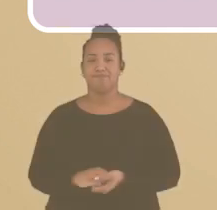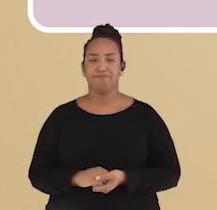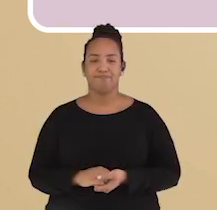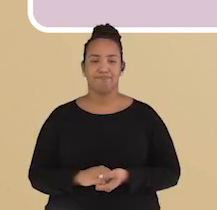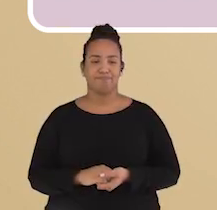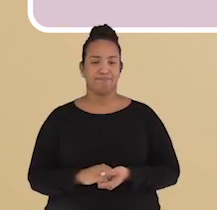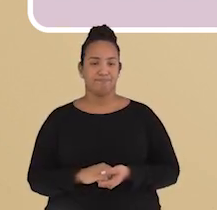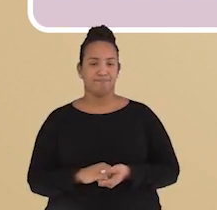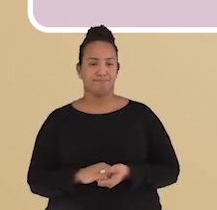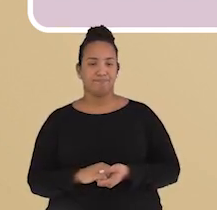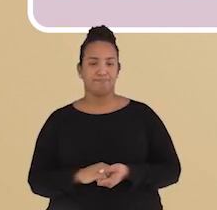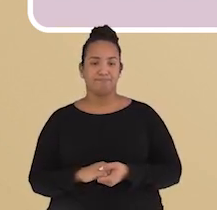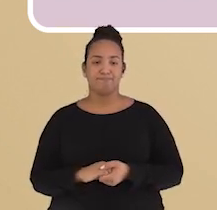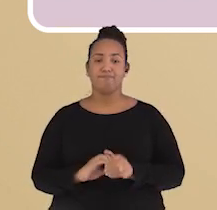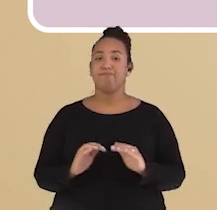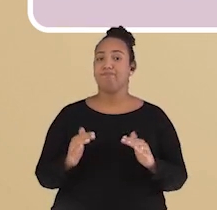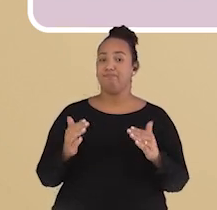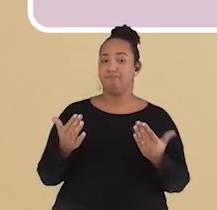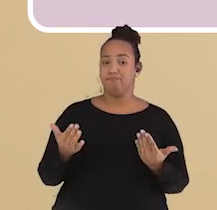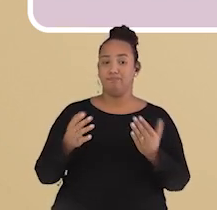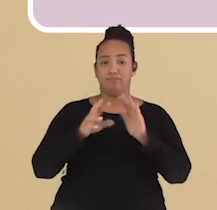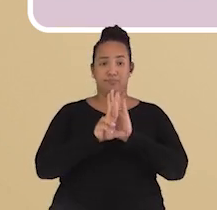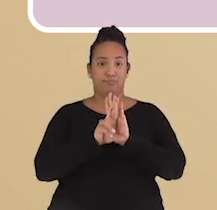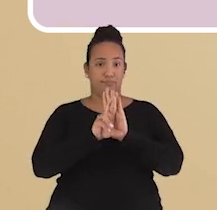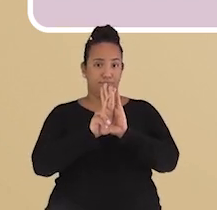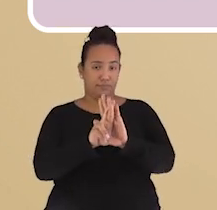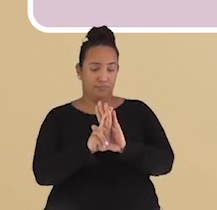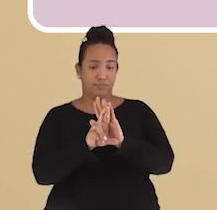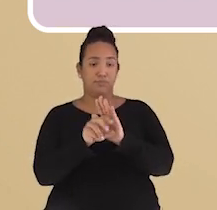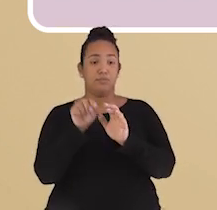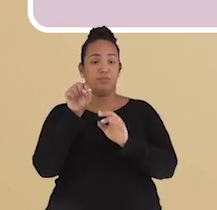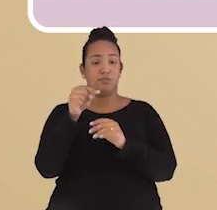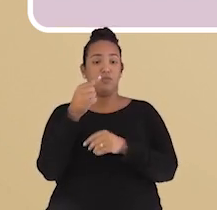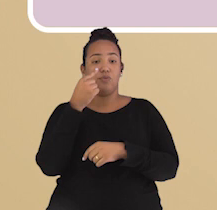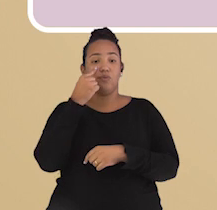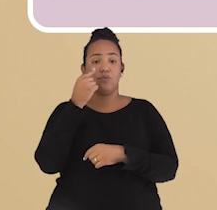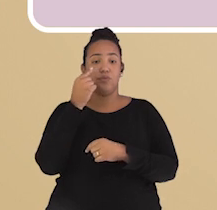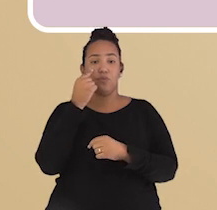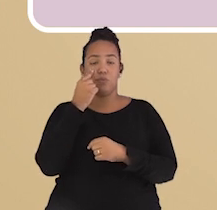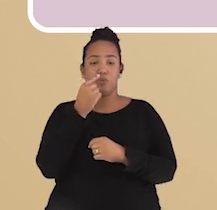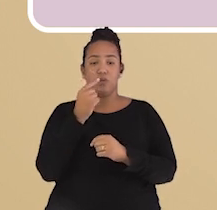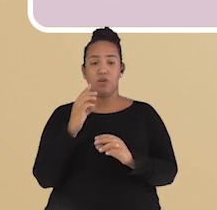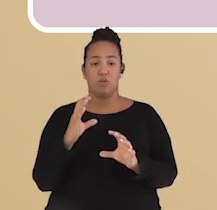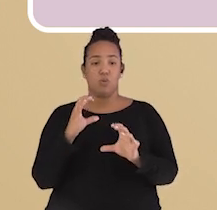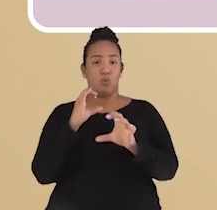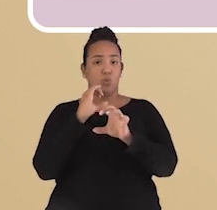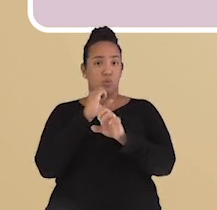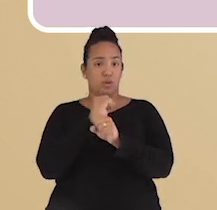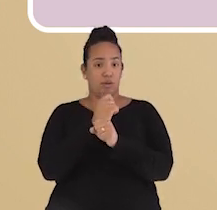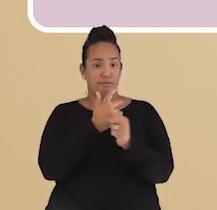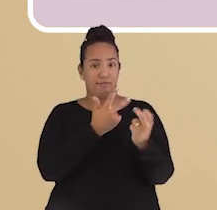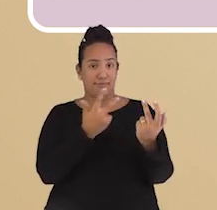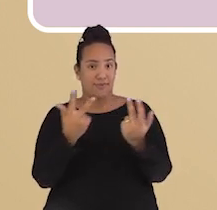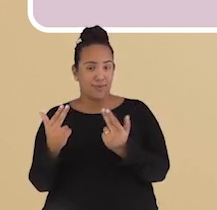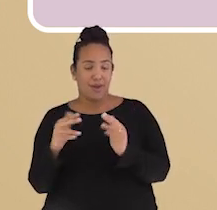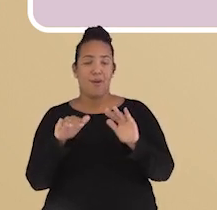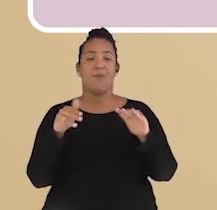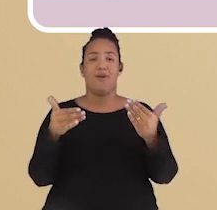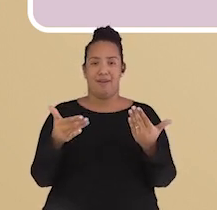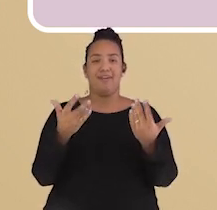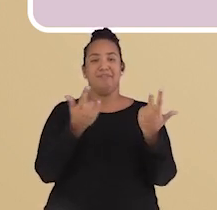Vemos pelas representações que as frações ocupam a mesma parte do inteiro, logo, são frações